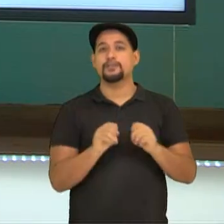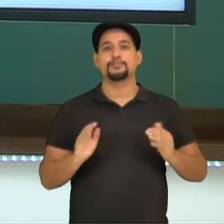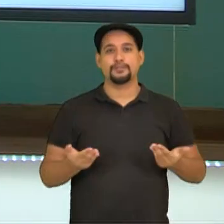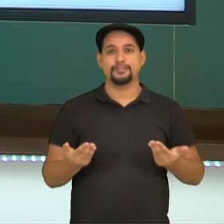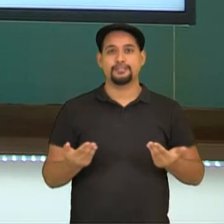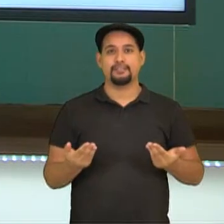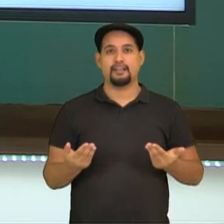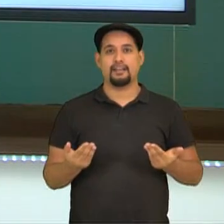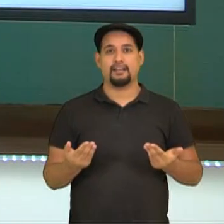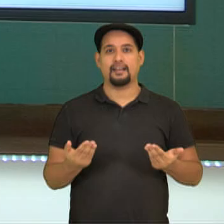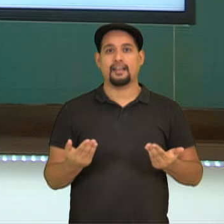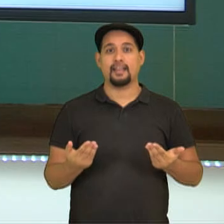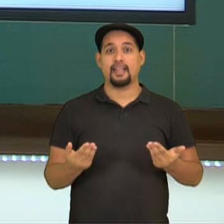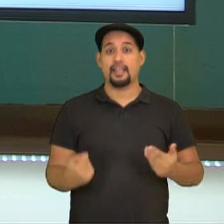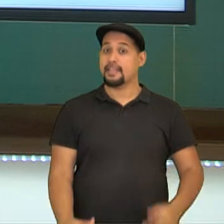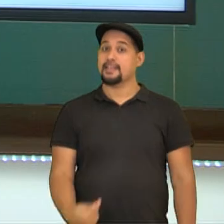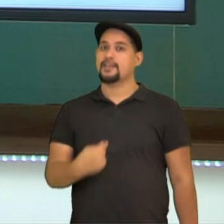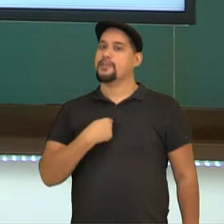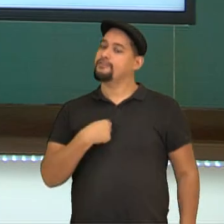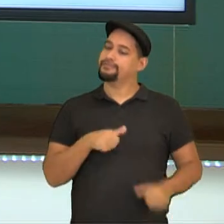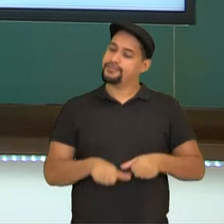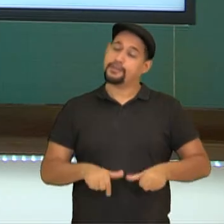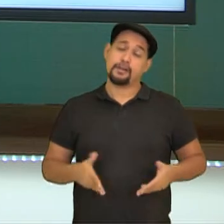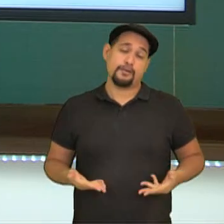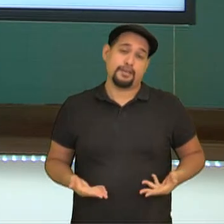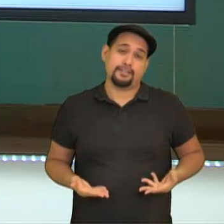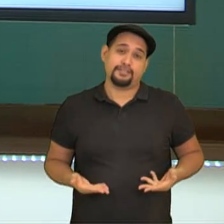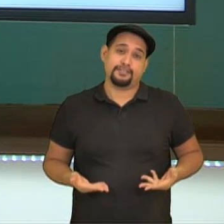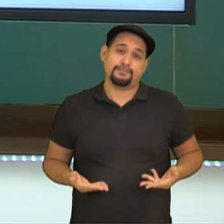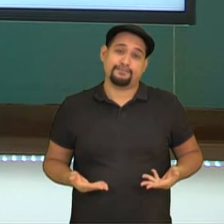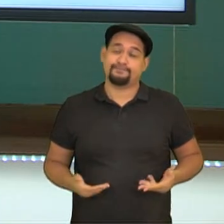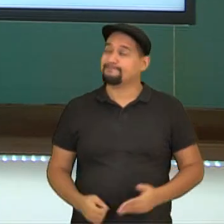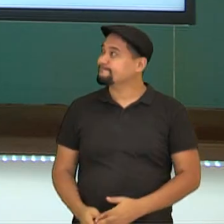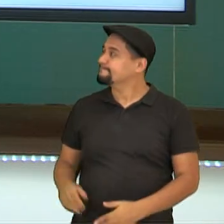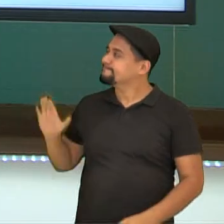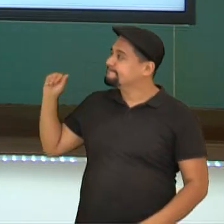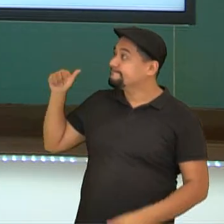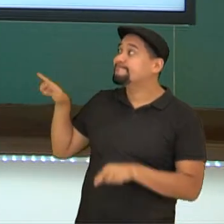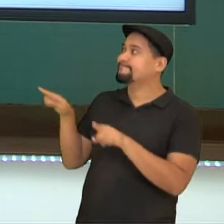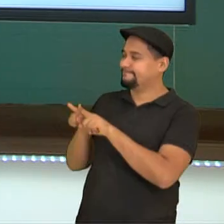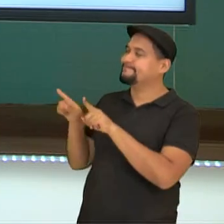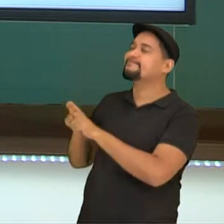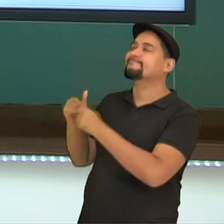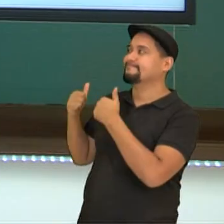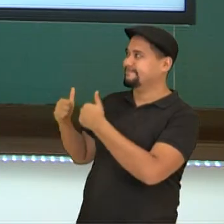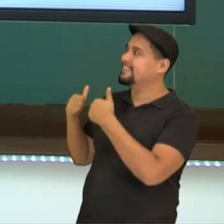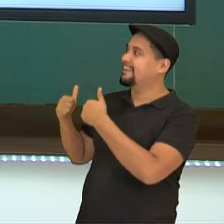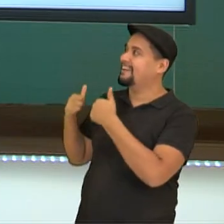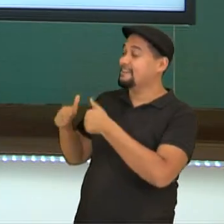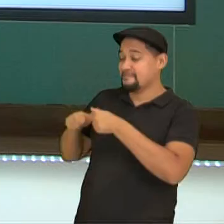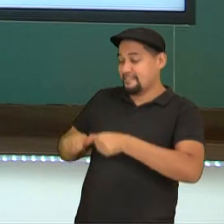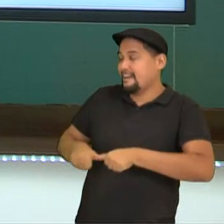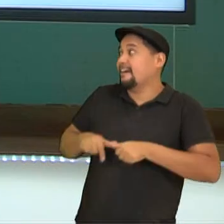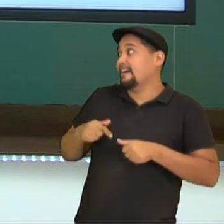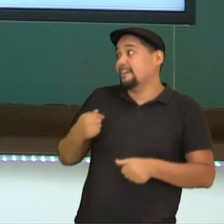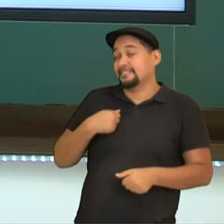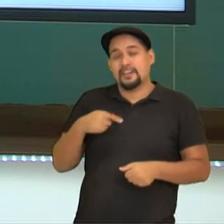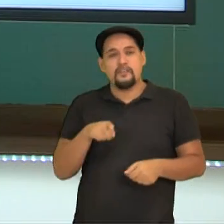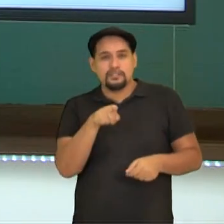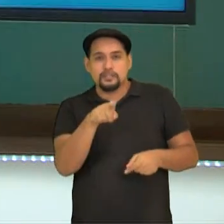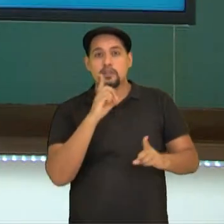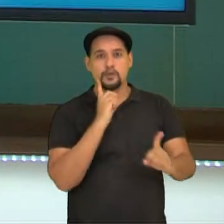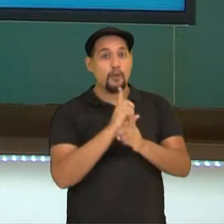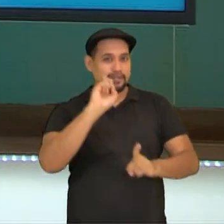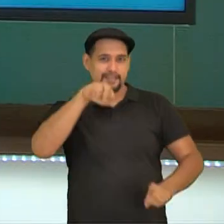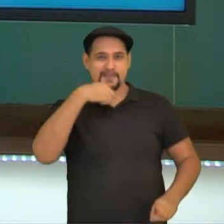hoje. Eu vou ficar por aqui. O Kelvin também, né, Kelvin? Você fica aí e nos